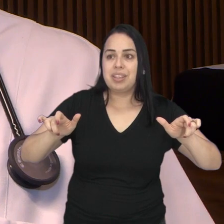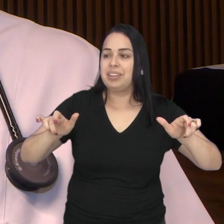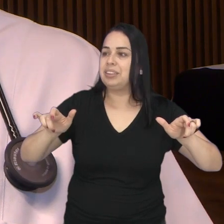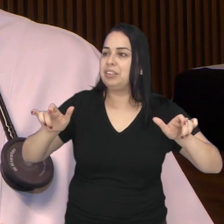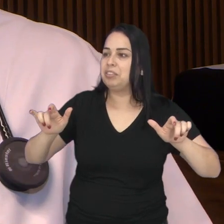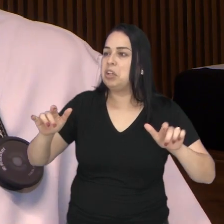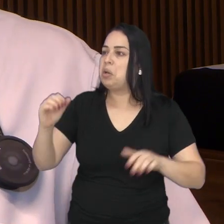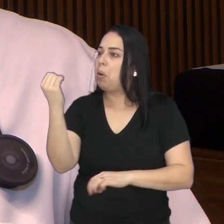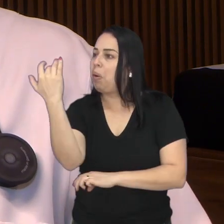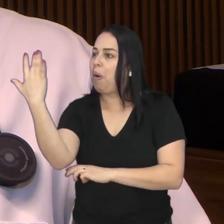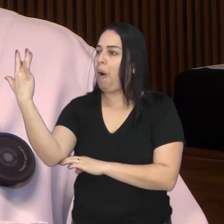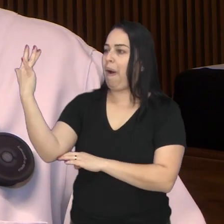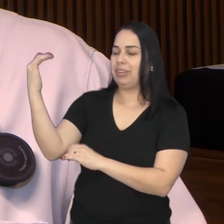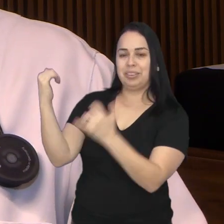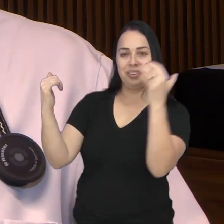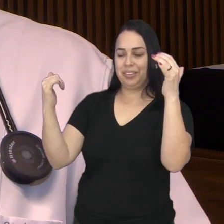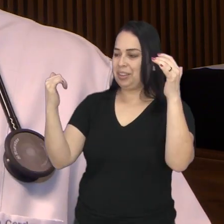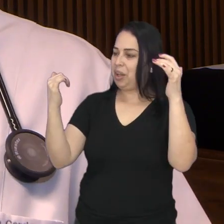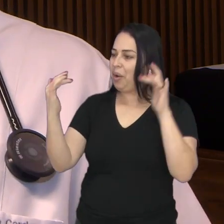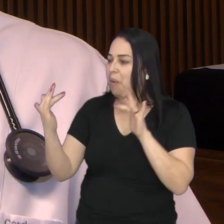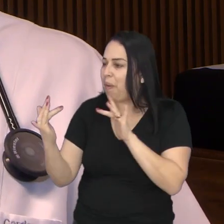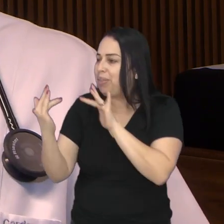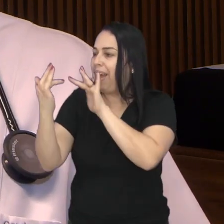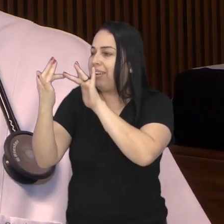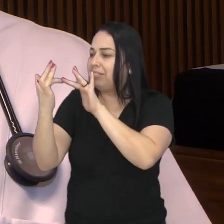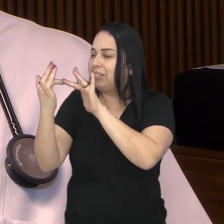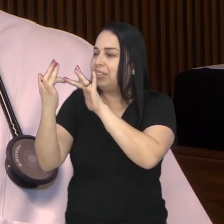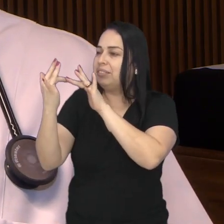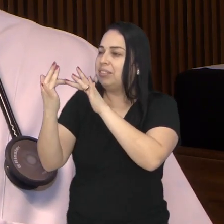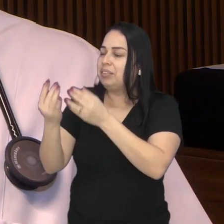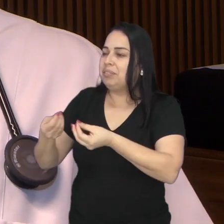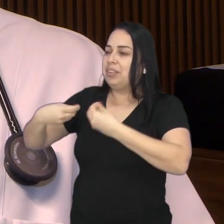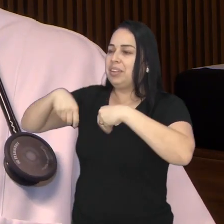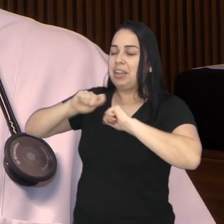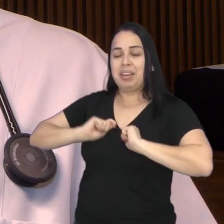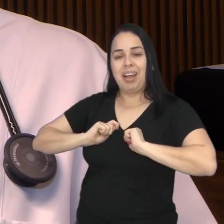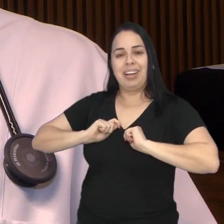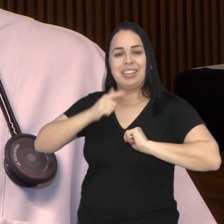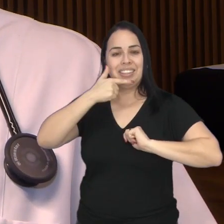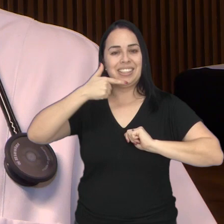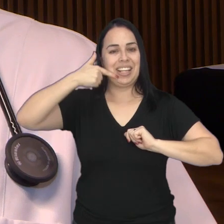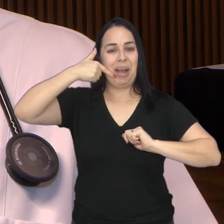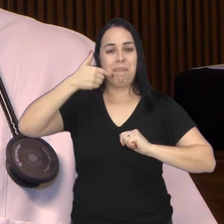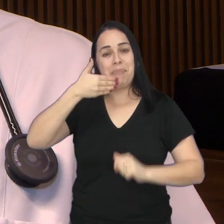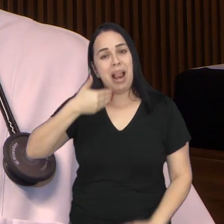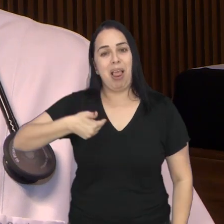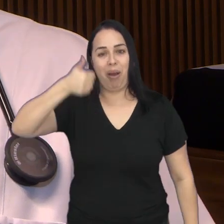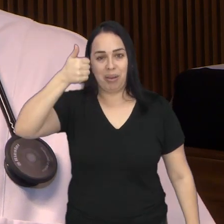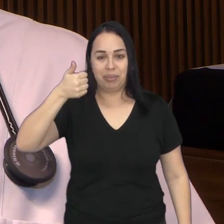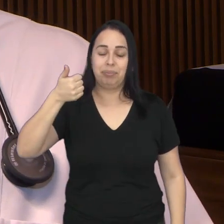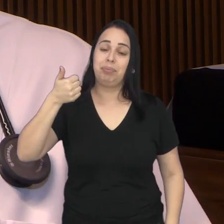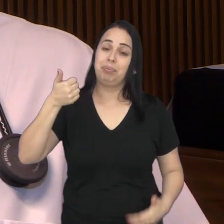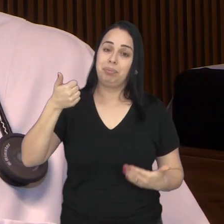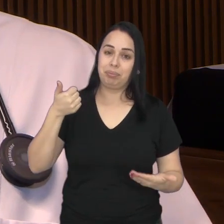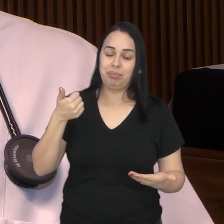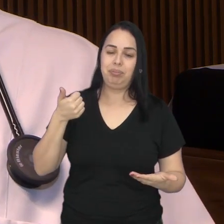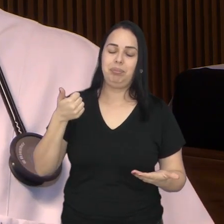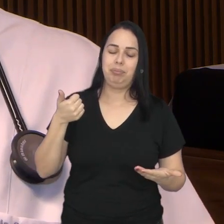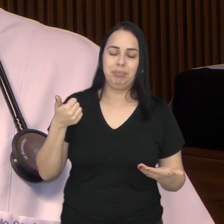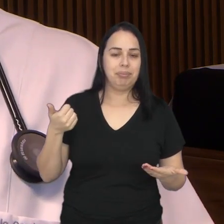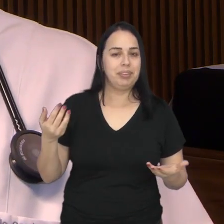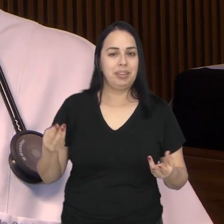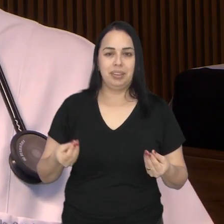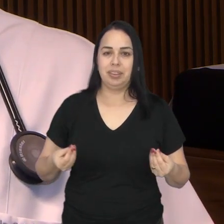que têm mais contato com a natureza, de alguma forma isso desperta uma qualidade de humor diferente nessas